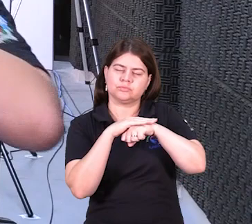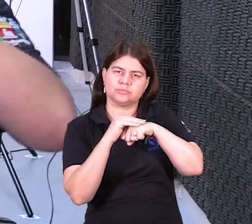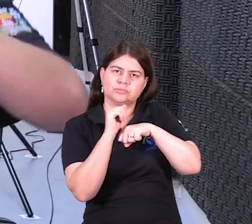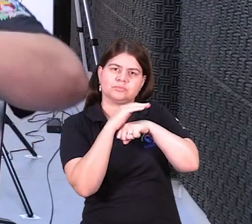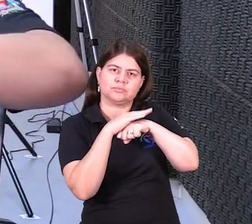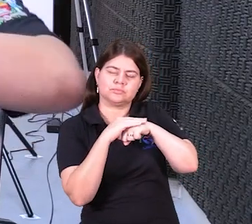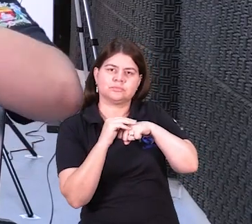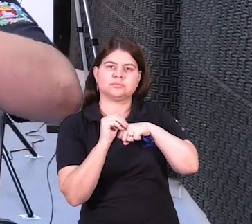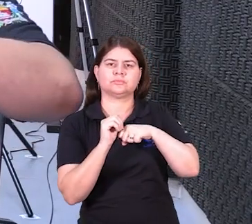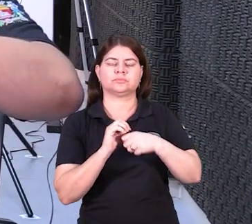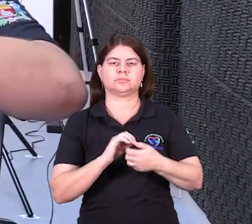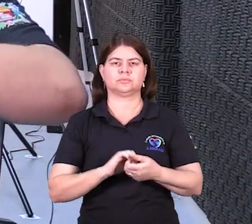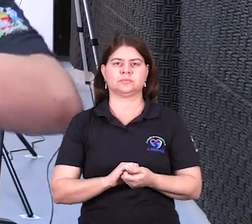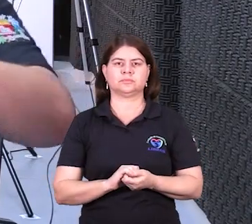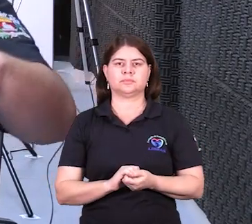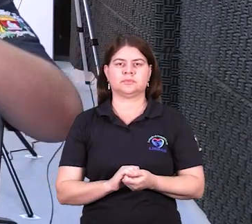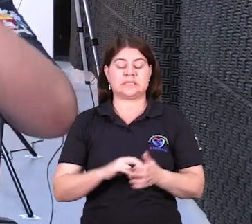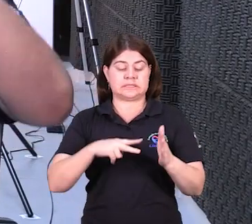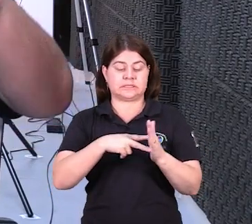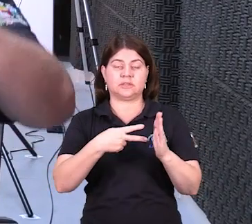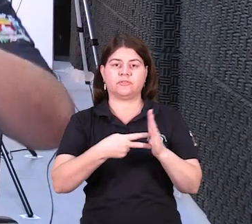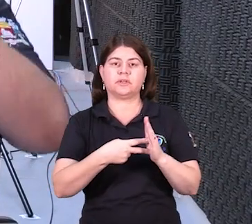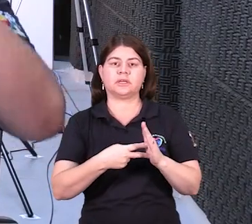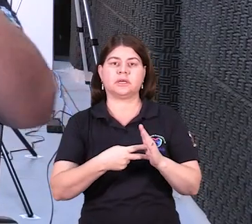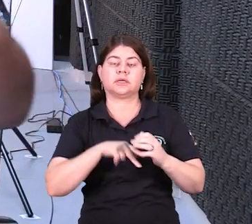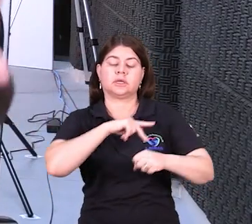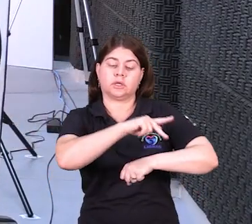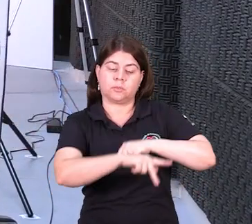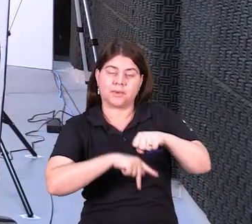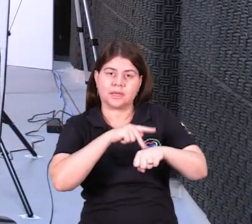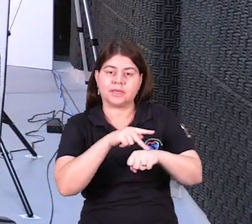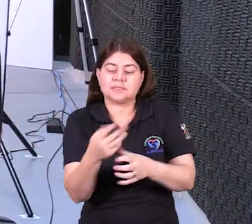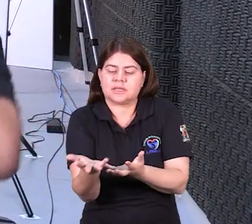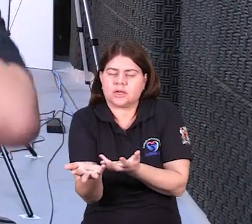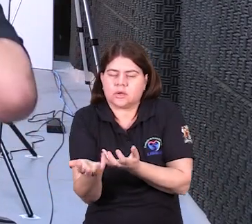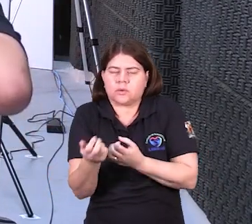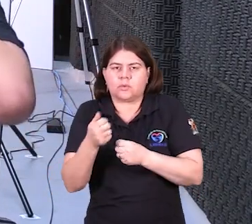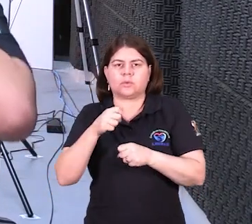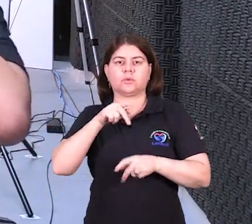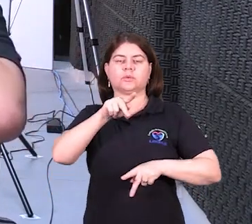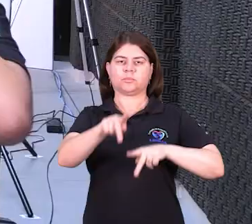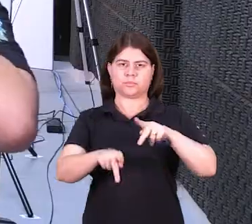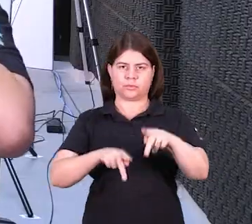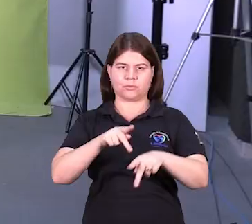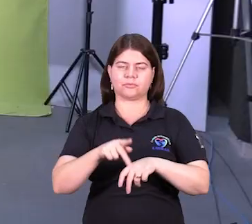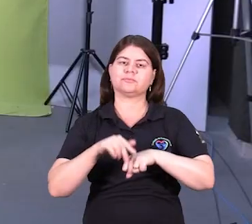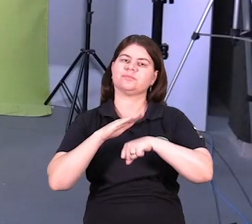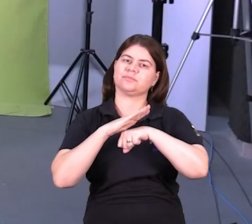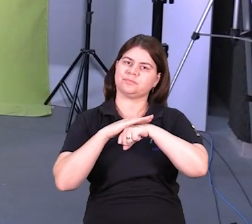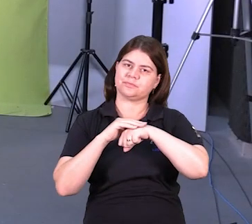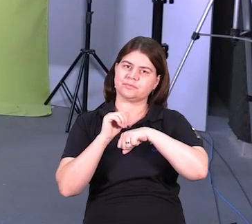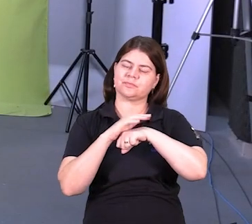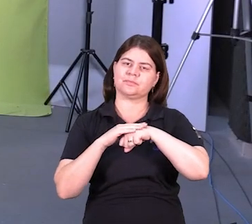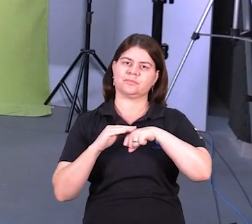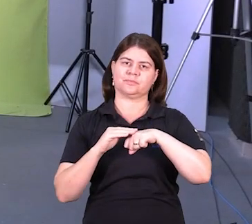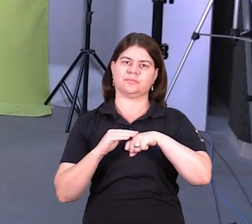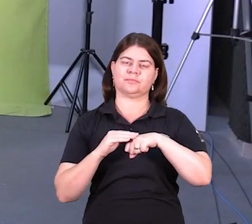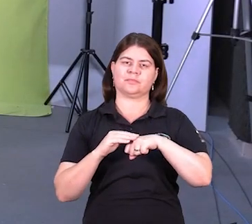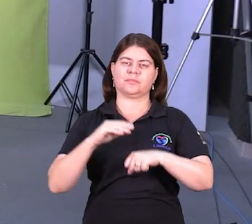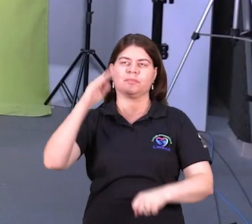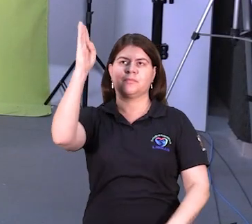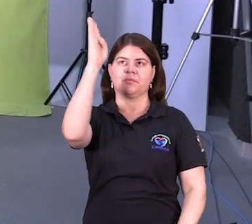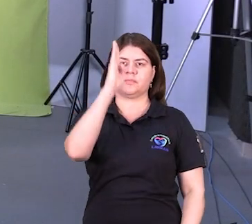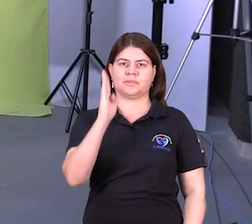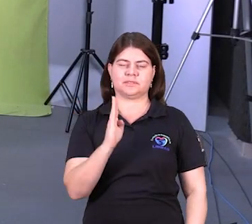No sentido de que o país acolhe o povo, gentilmente, pátria